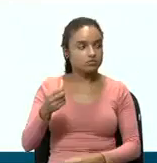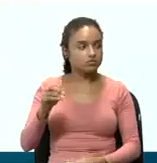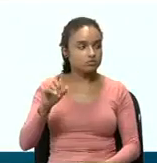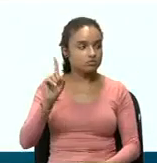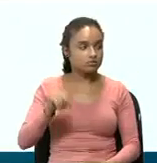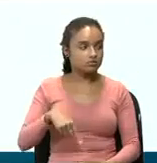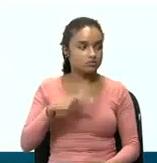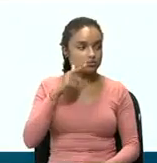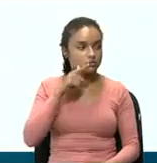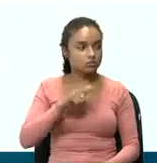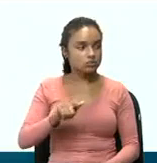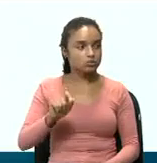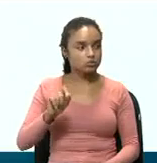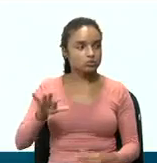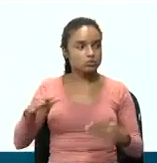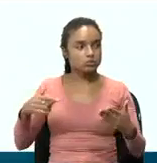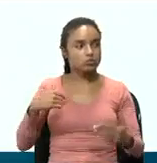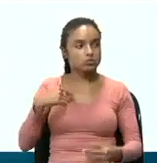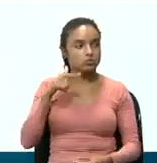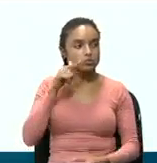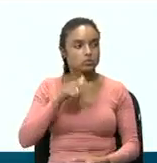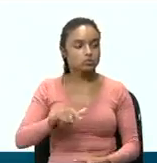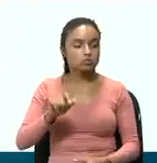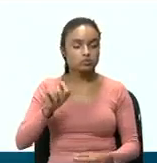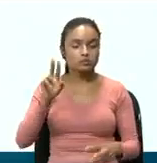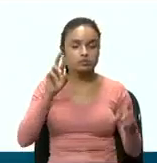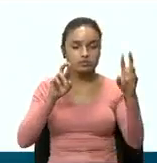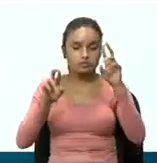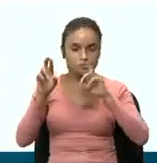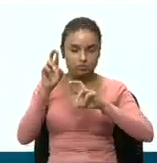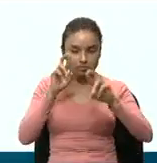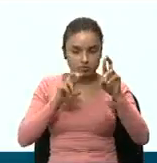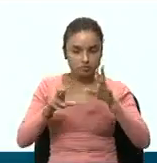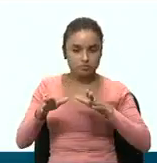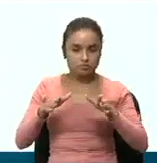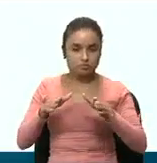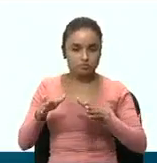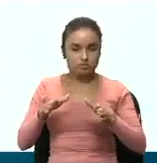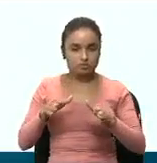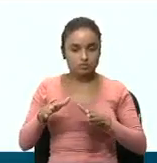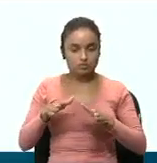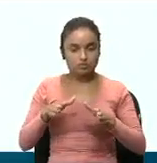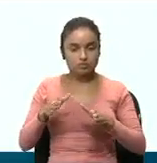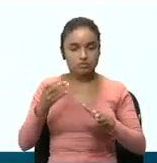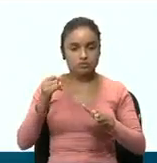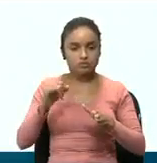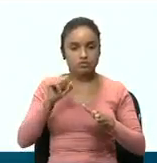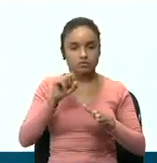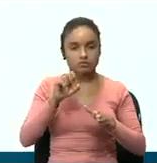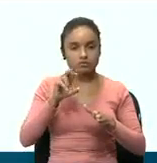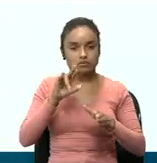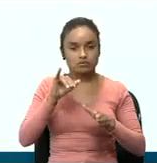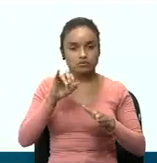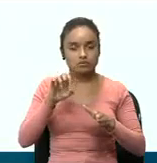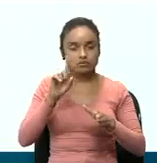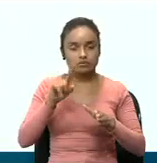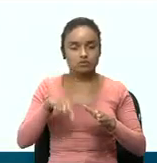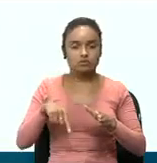que eu tenho quando eu consigo verificar se a série é ou não